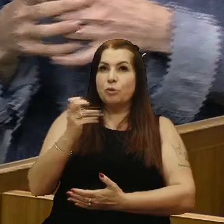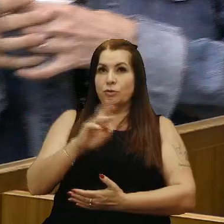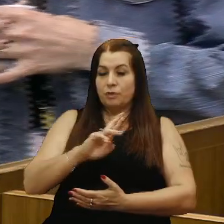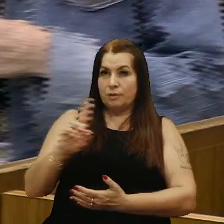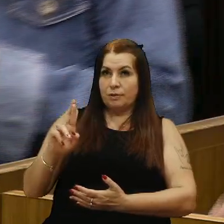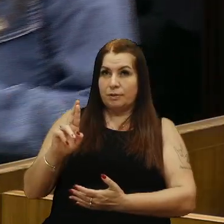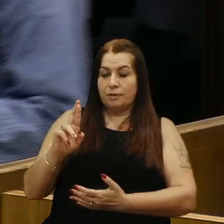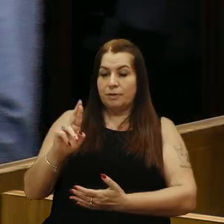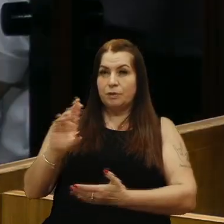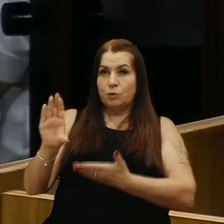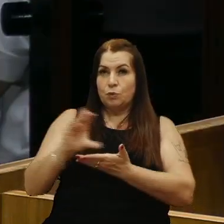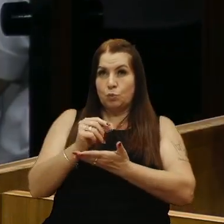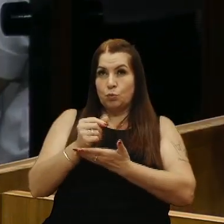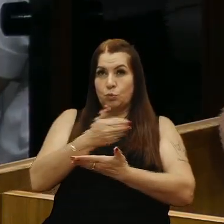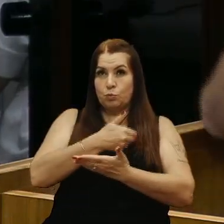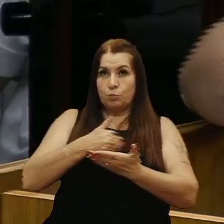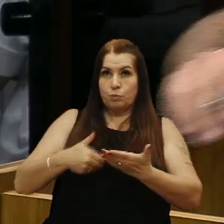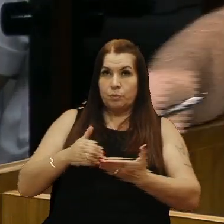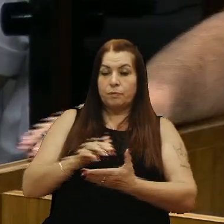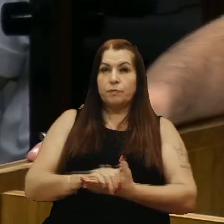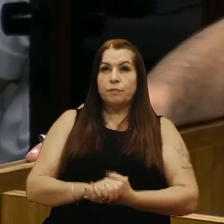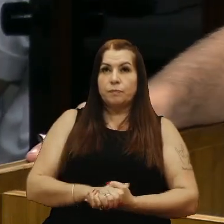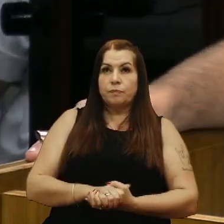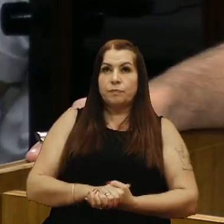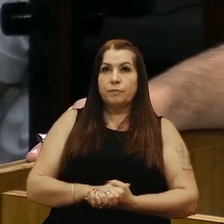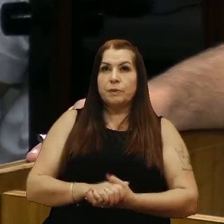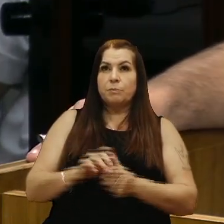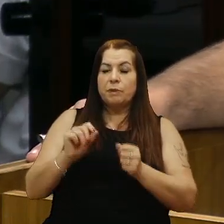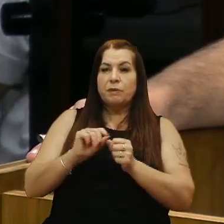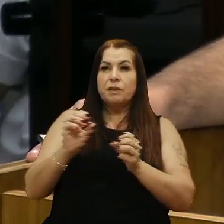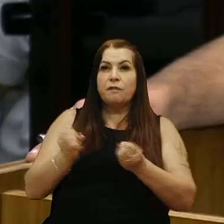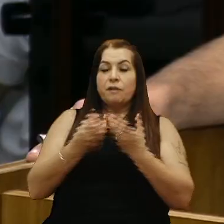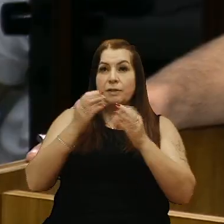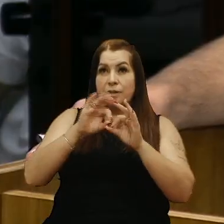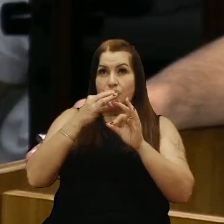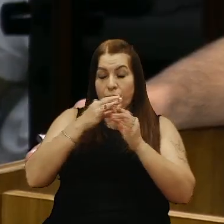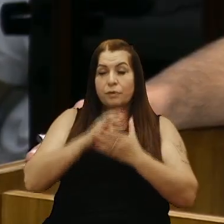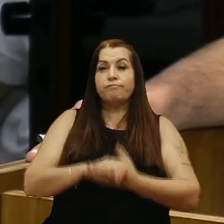reais de recursos públicos para a realização da Festa da Uva.